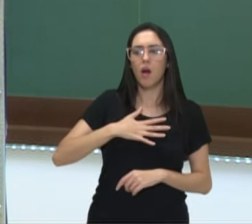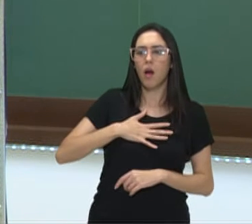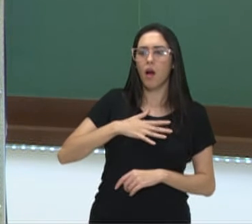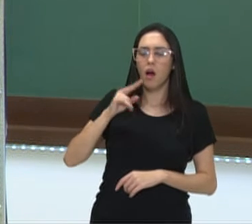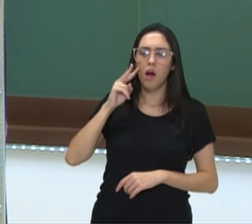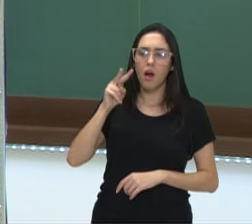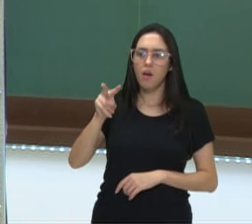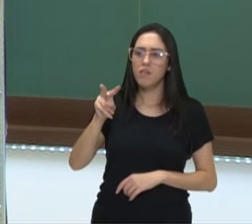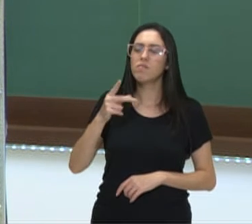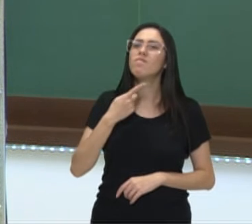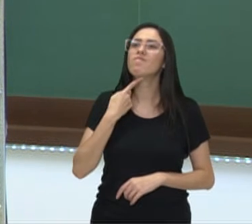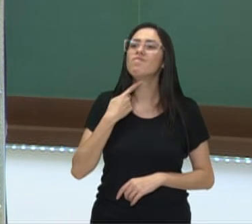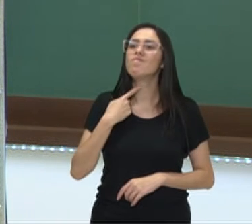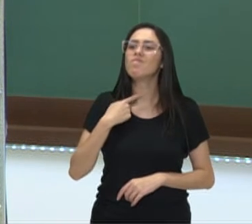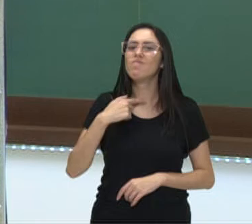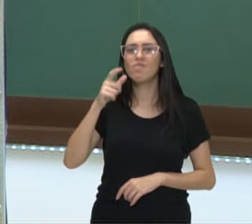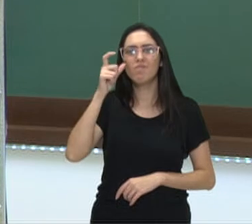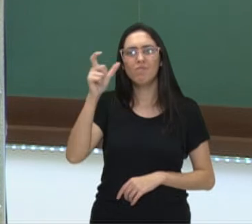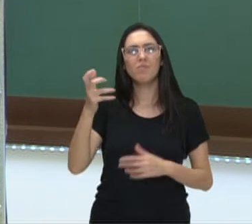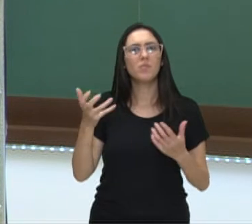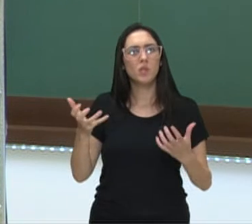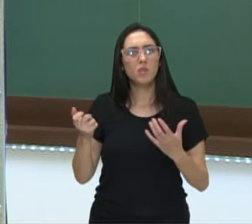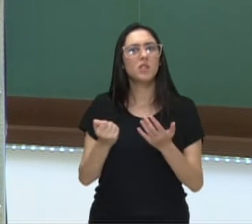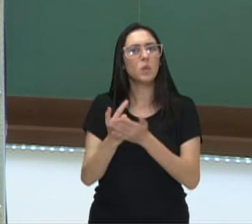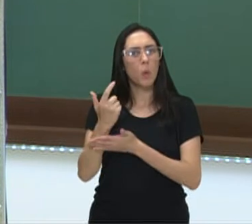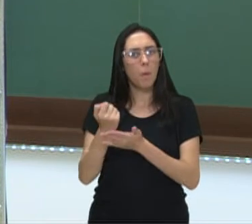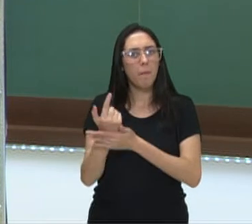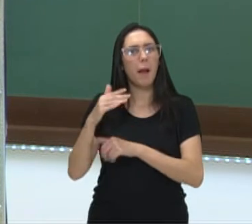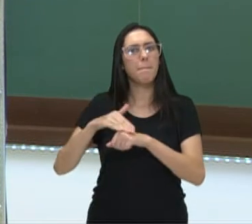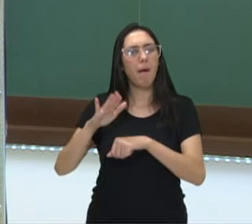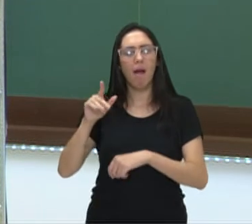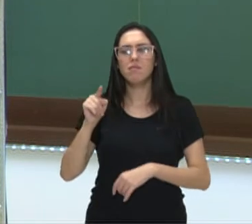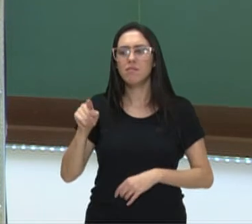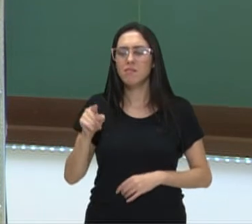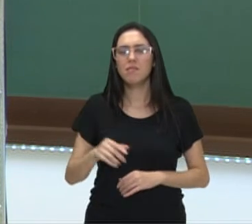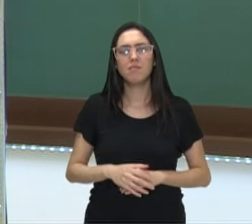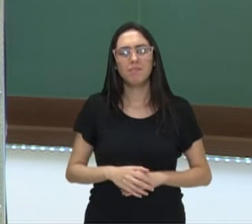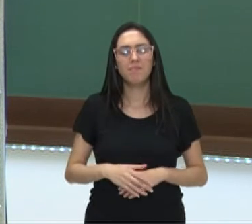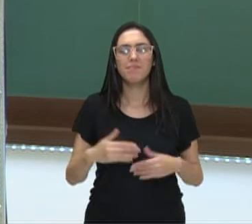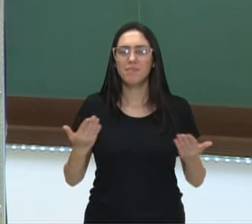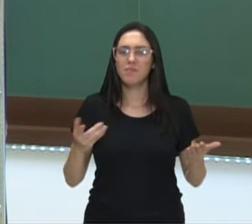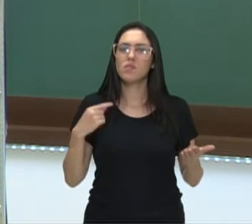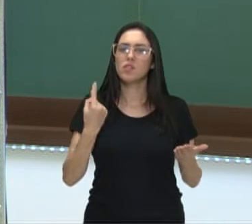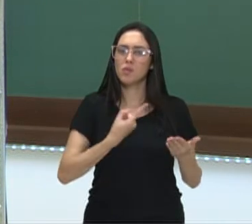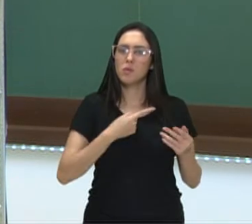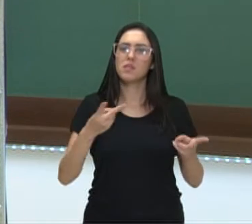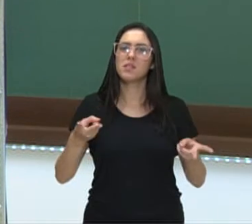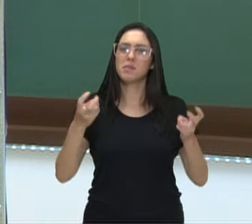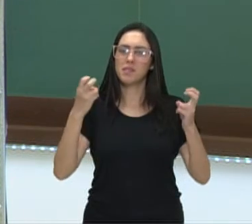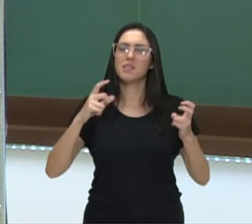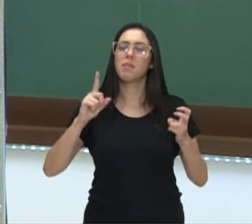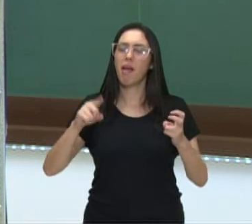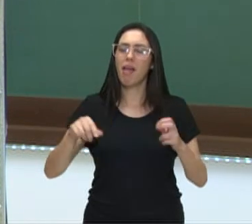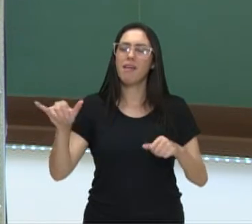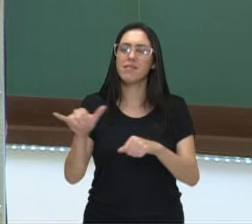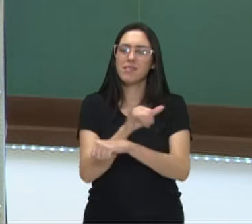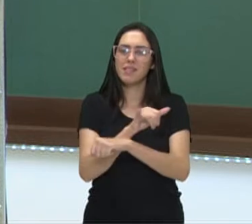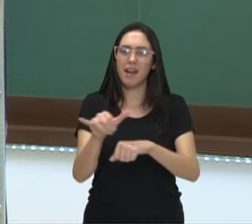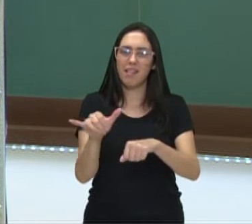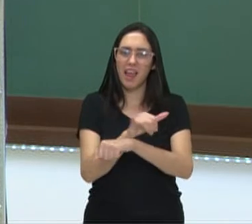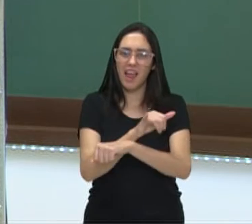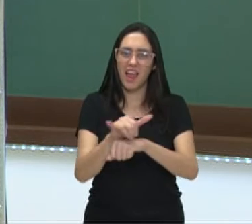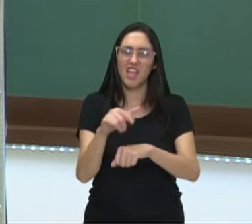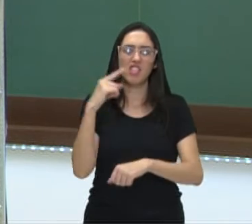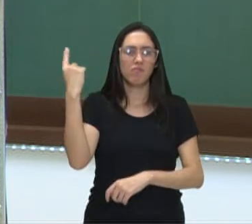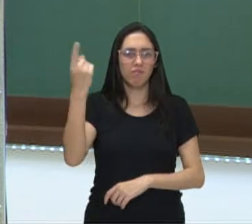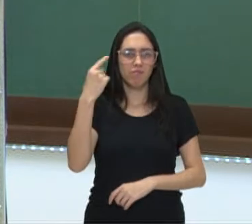consumo, levando você a consumir mais daquilo que você gosta. Então, a gente percebe todas essas estratégias voltadas